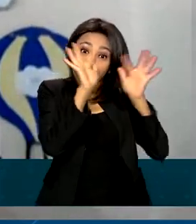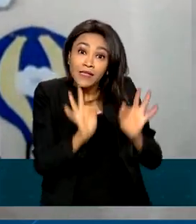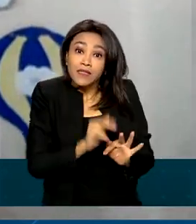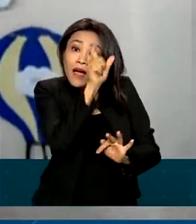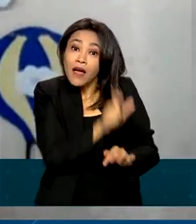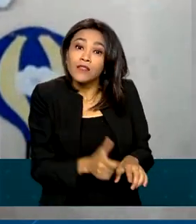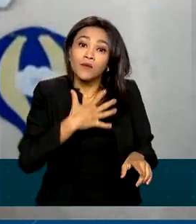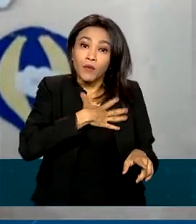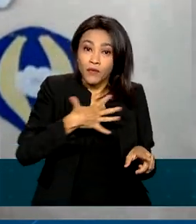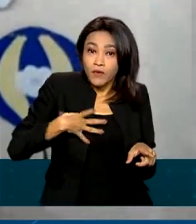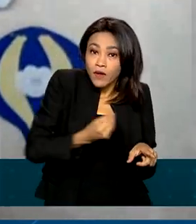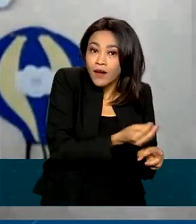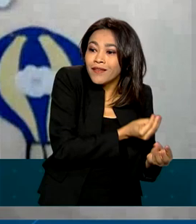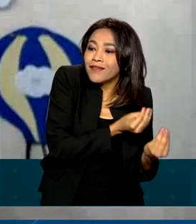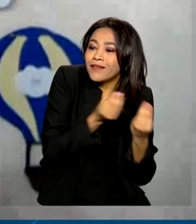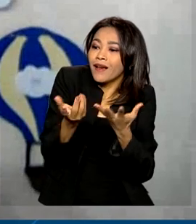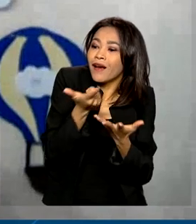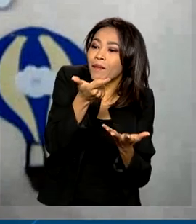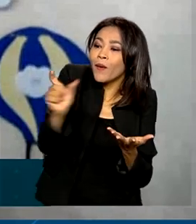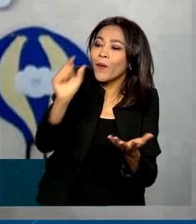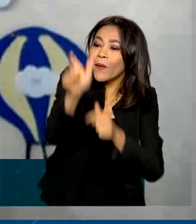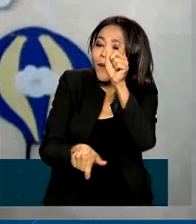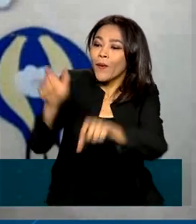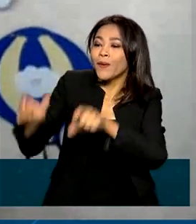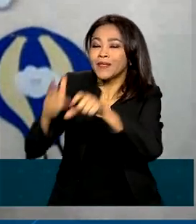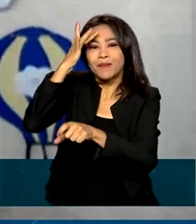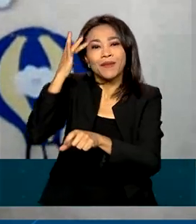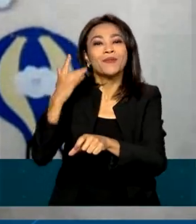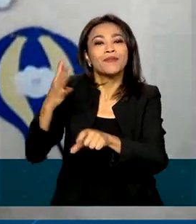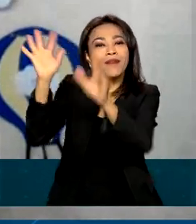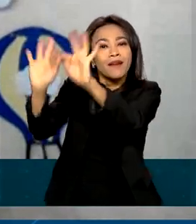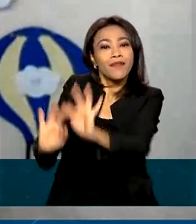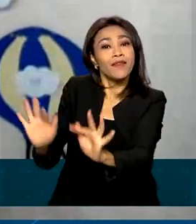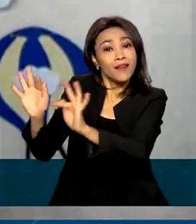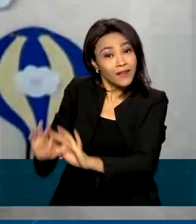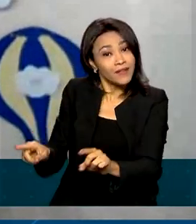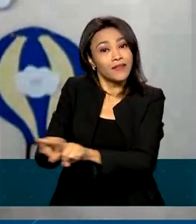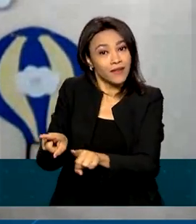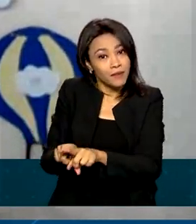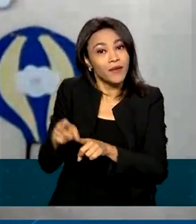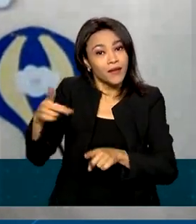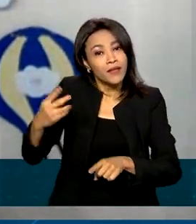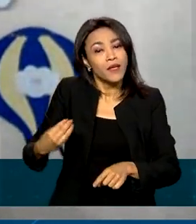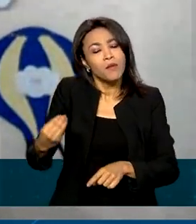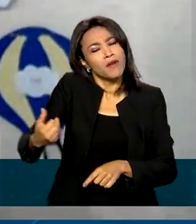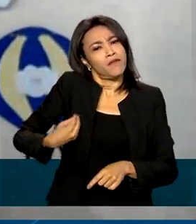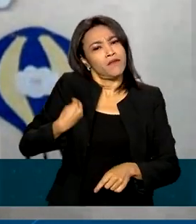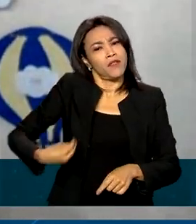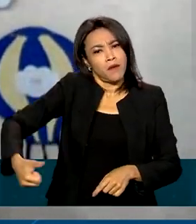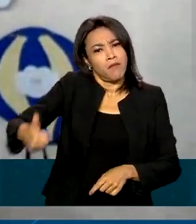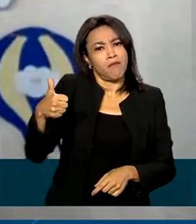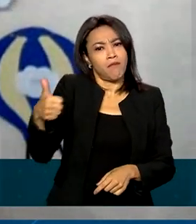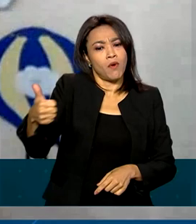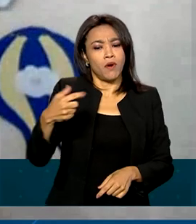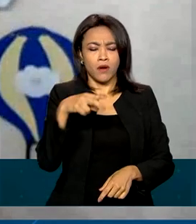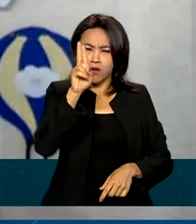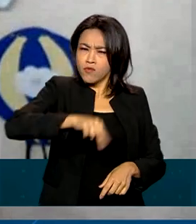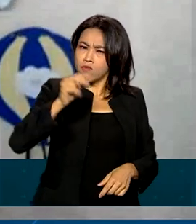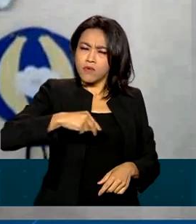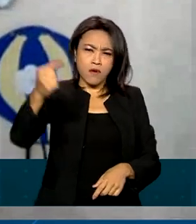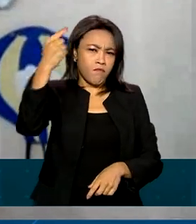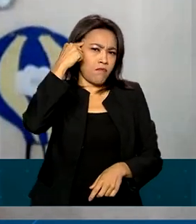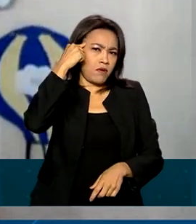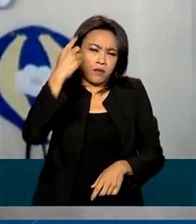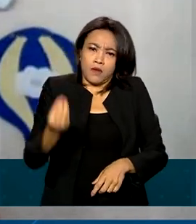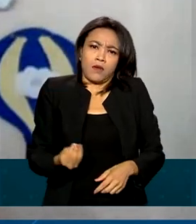tinha para as outras pessoas ficarem felizes também e ter um momento de vida boa. Nunca tínhamos pensado em fazer doação